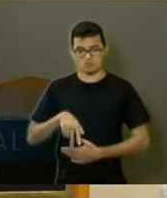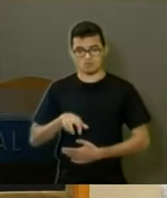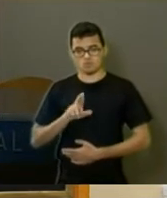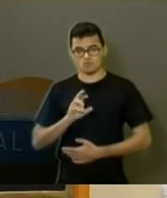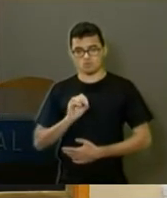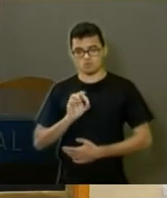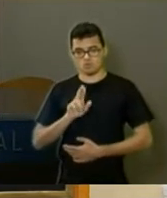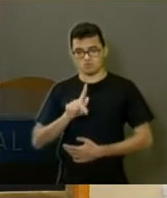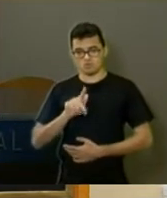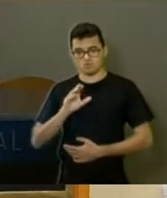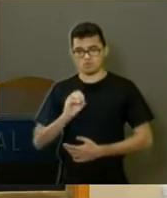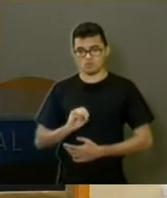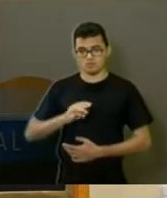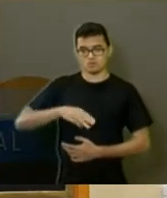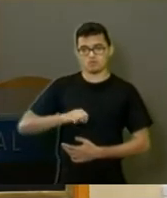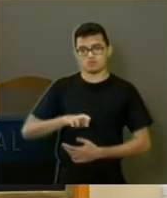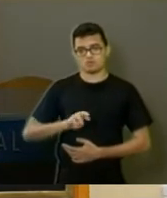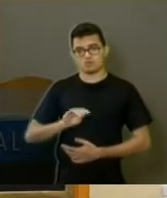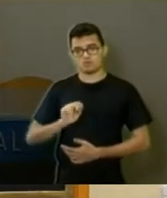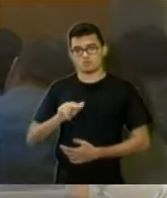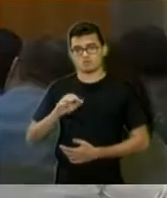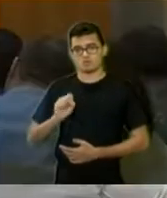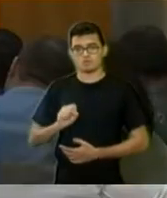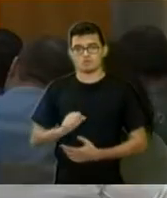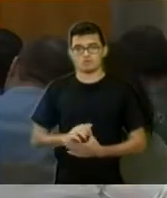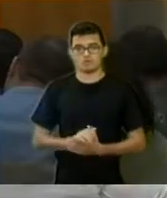Rodrigo Martins.